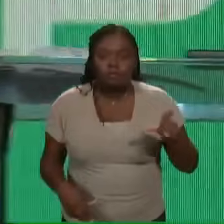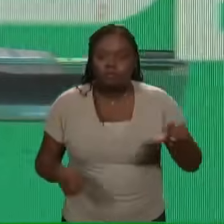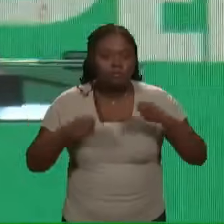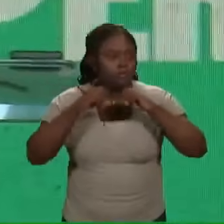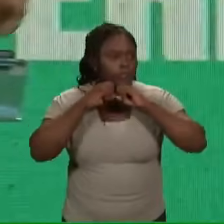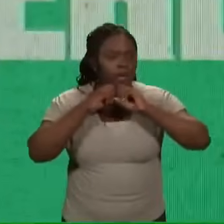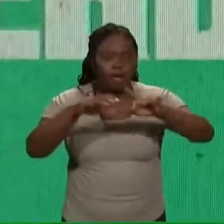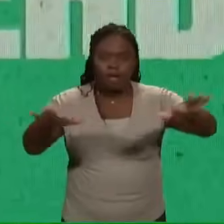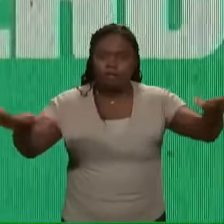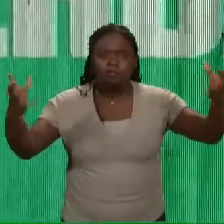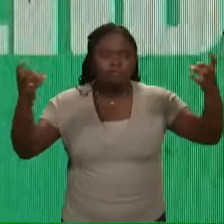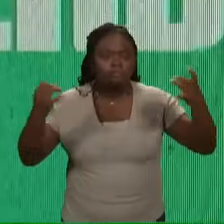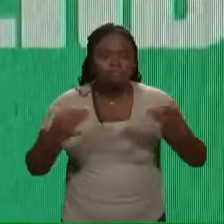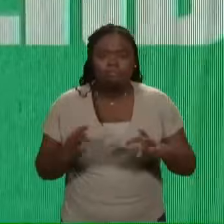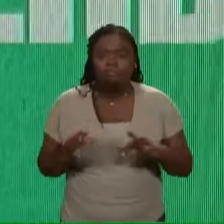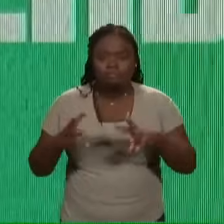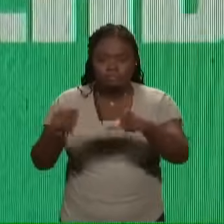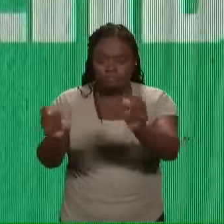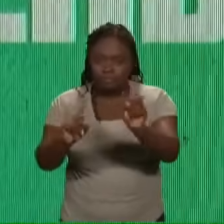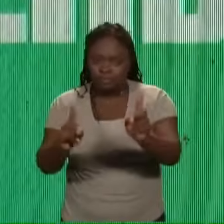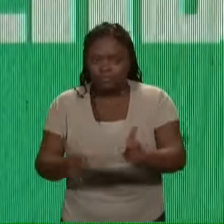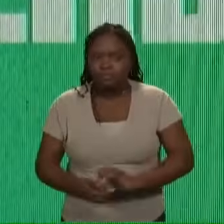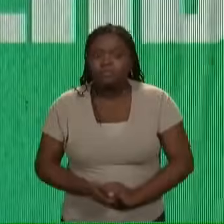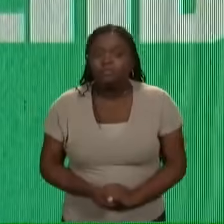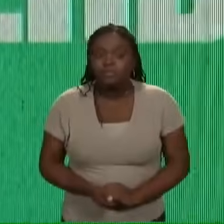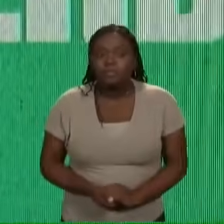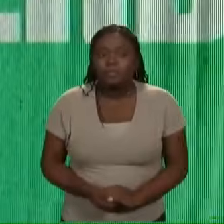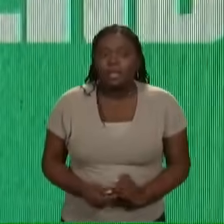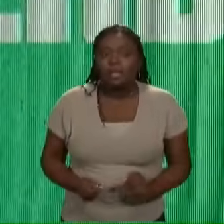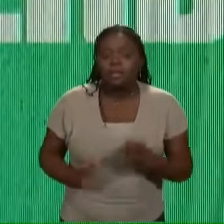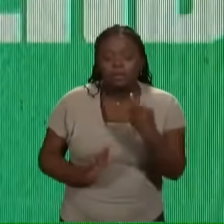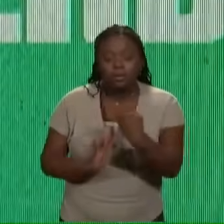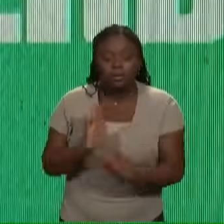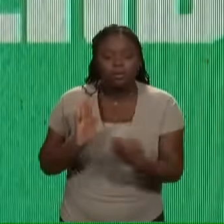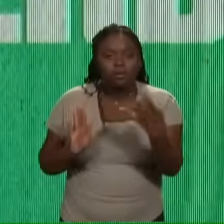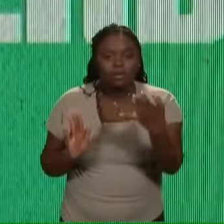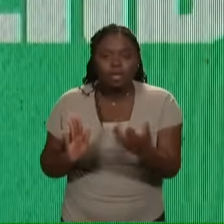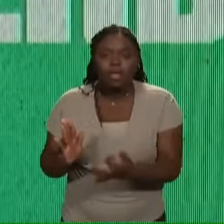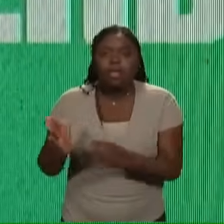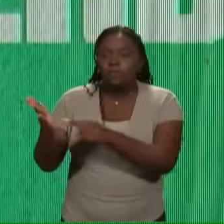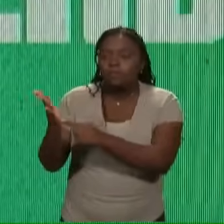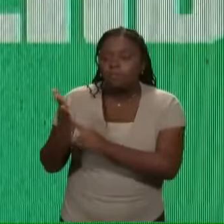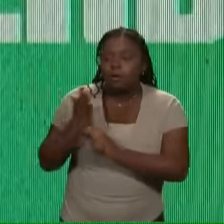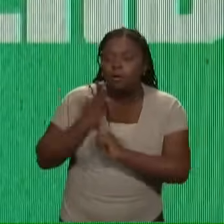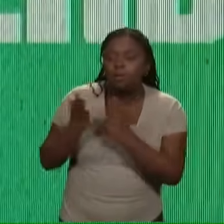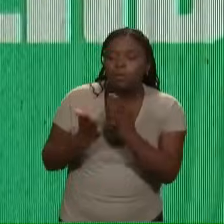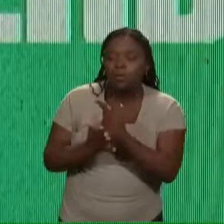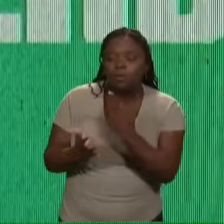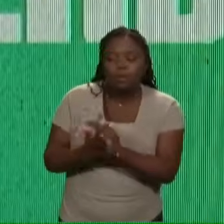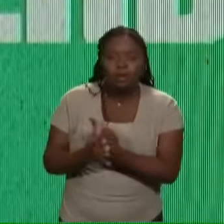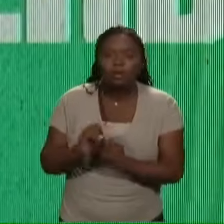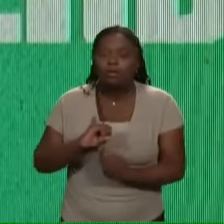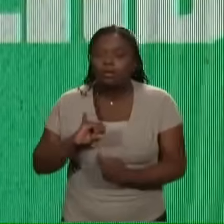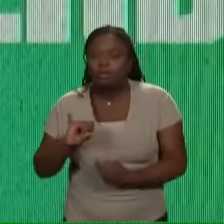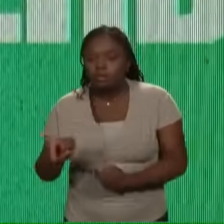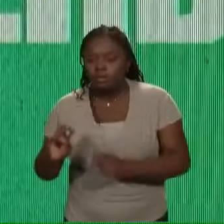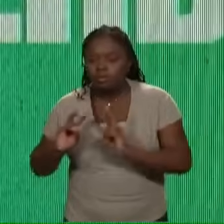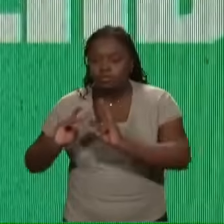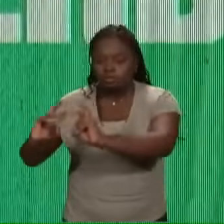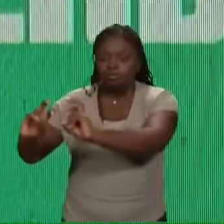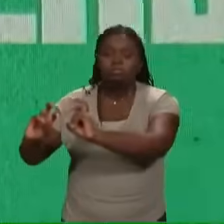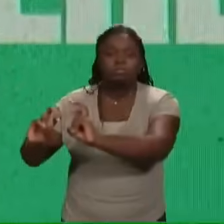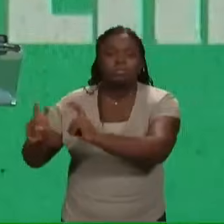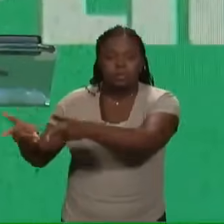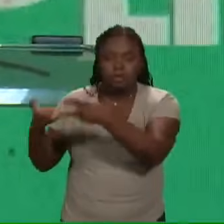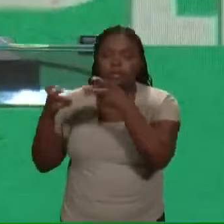sair contando para todo mundo, terceiro, não. E aí o texto diz: mostre-lhe o erro, e se ele o ouvir, você ganhou o seu